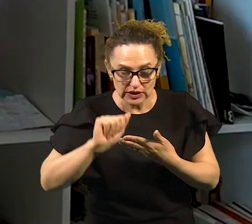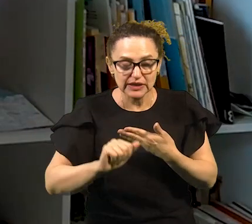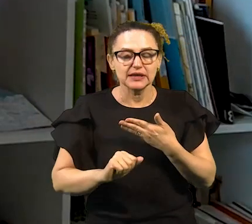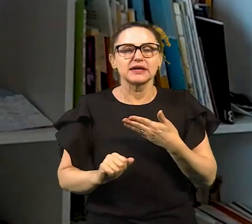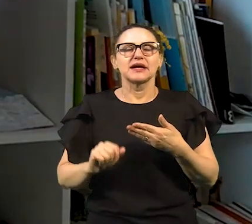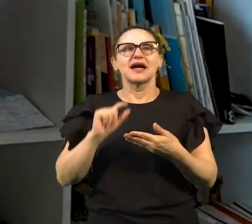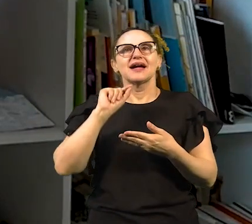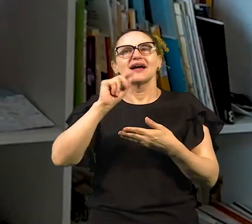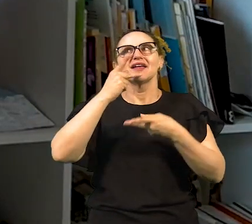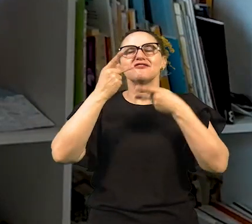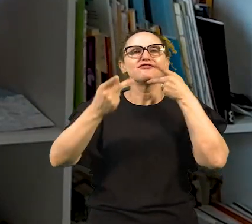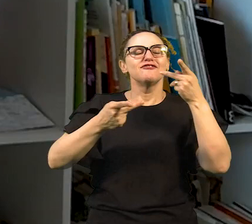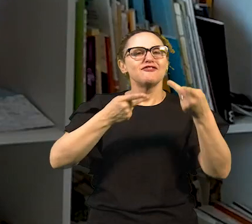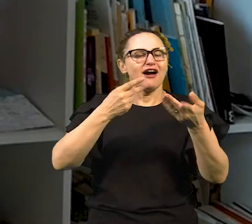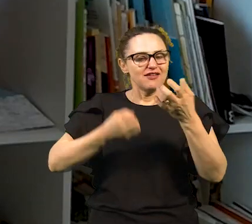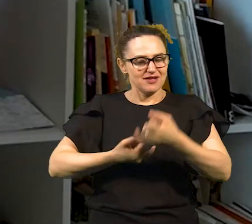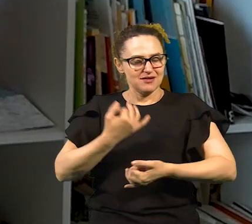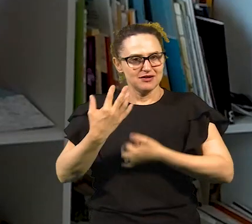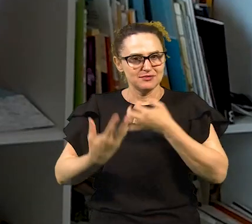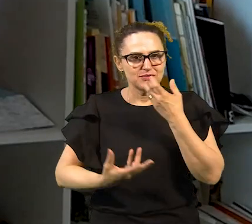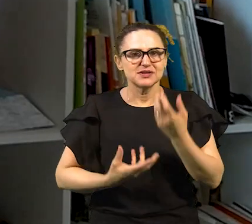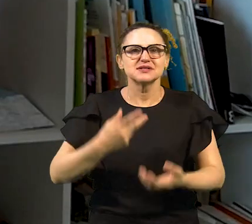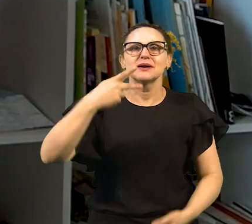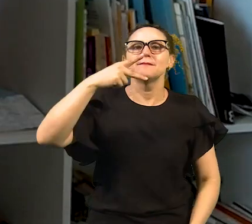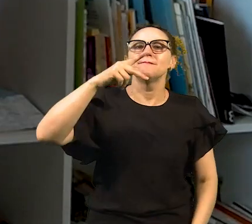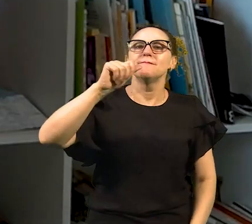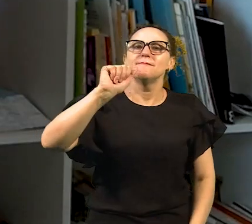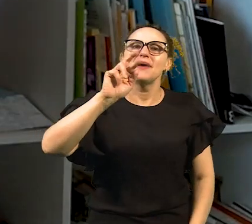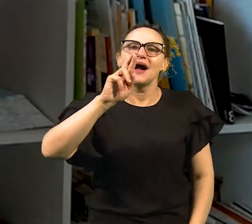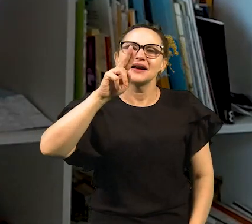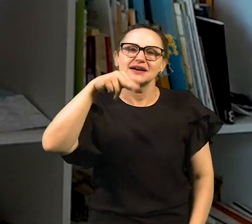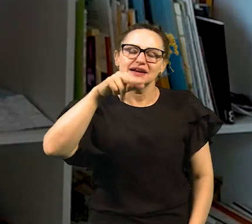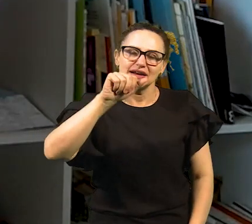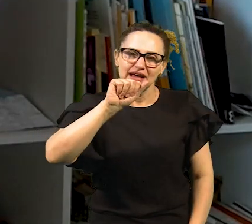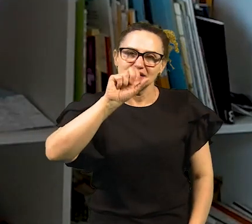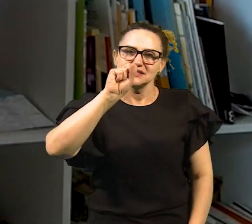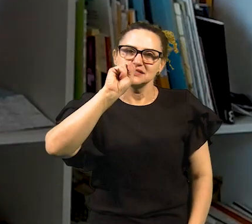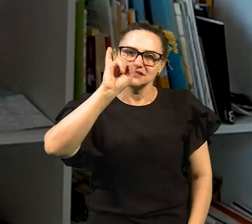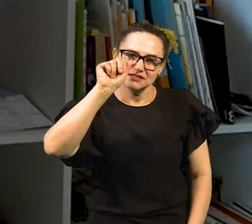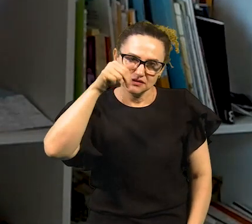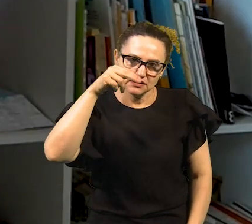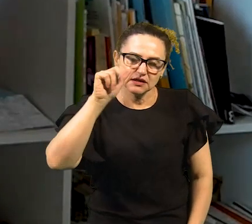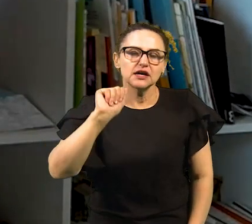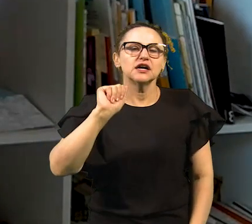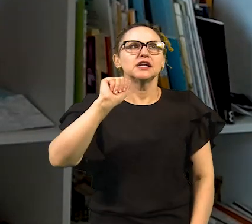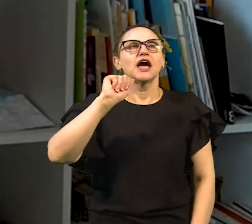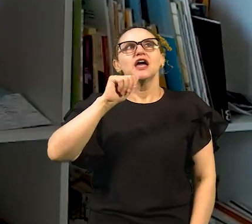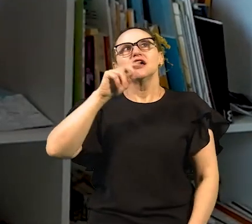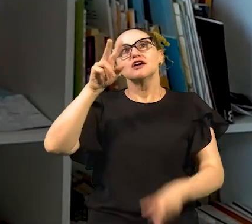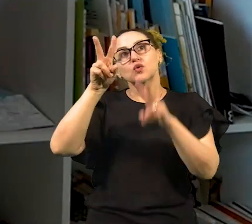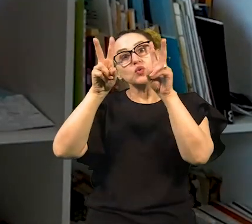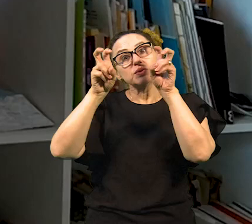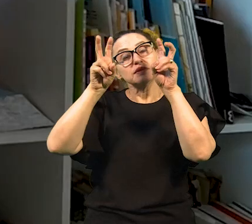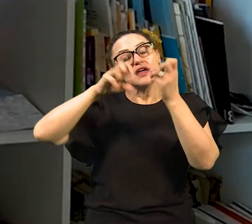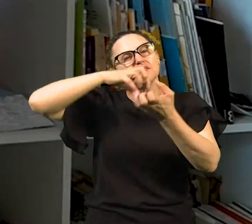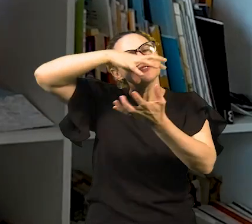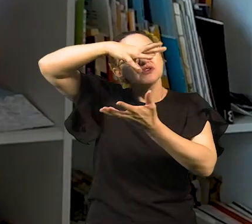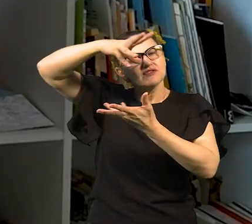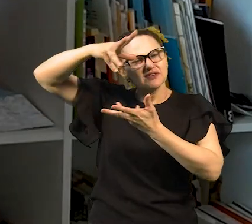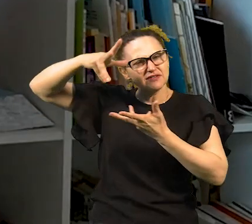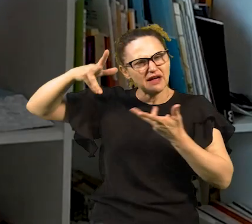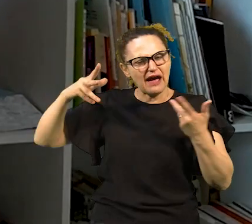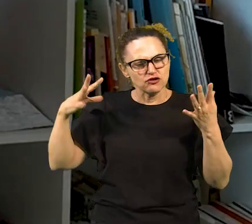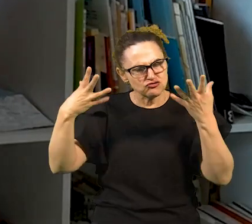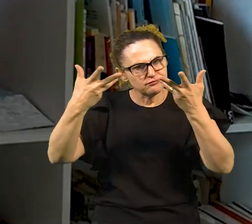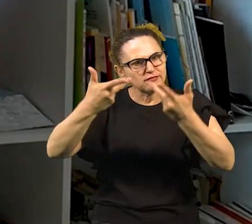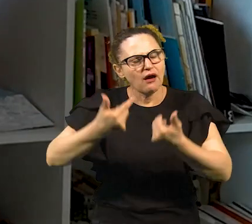traços parnasianos, alguns traços simbolistas, ela vai buscar também alguns temas ditos mais universais, ditos mais gerais,